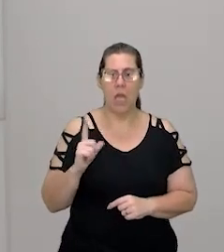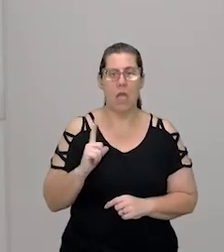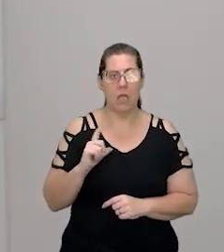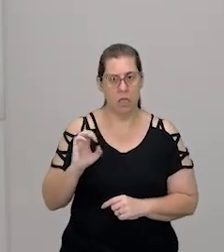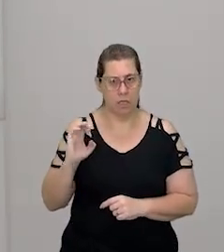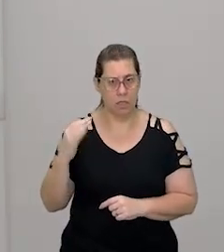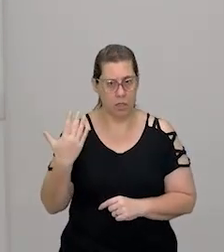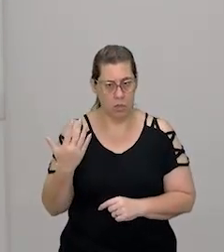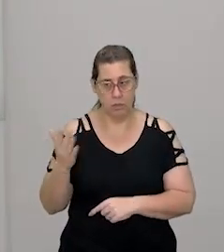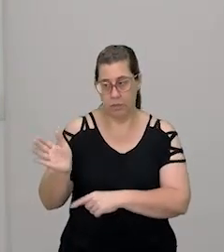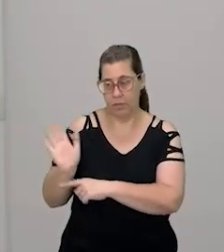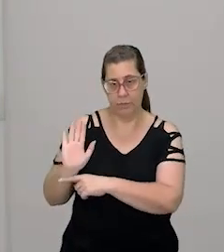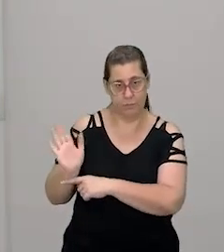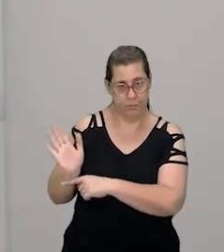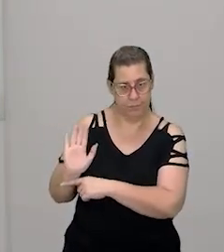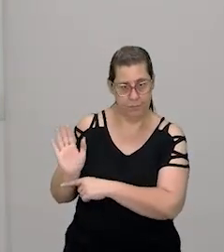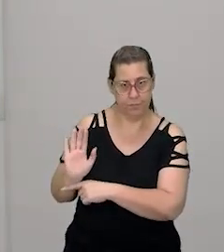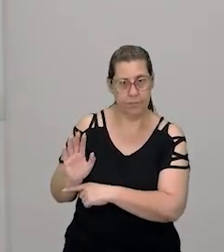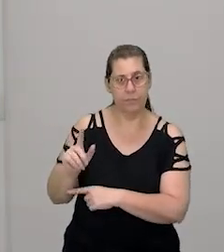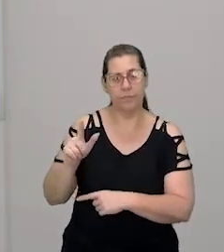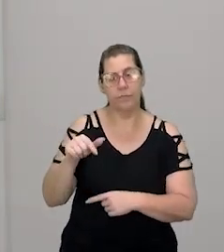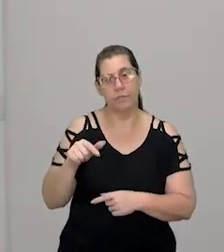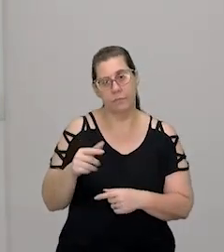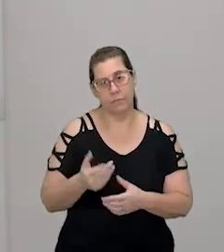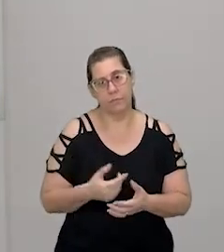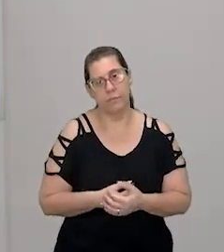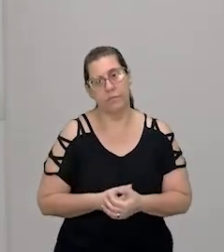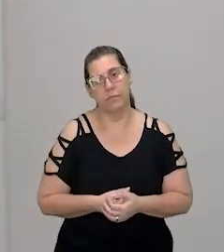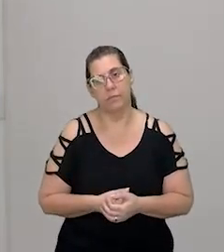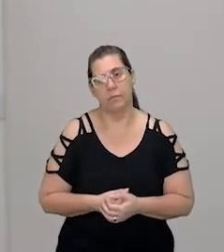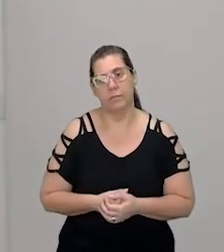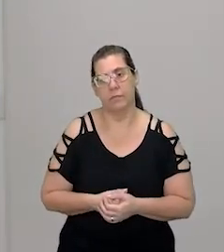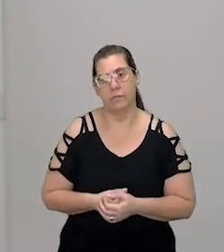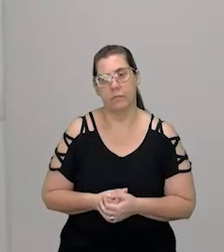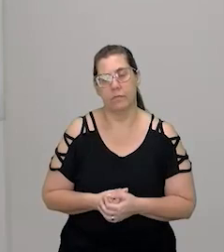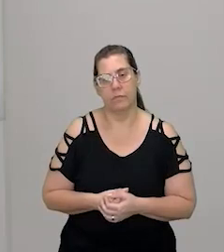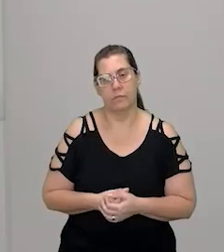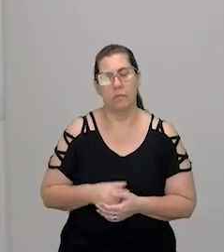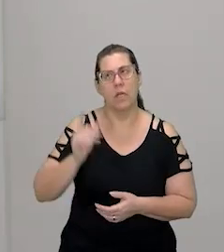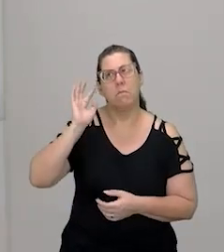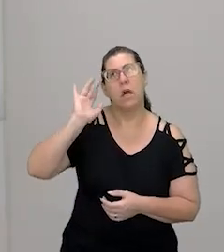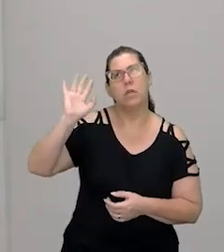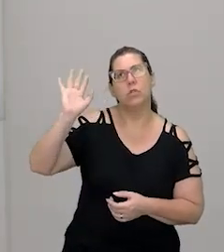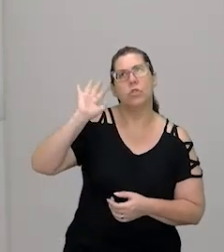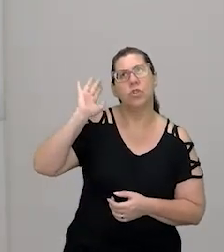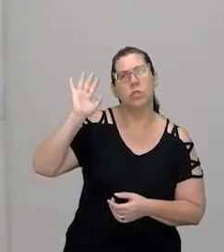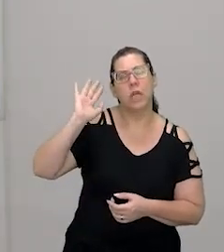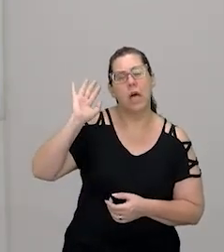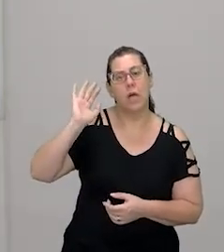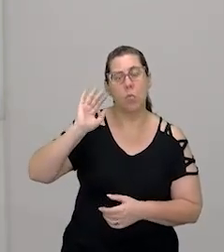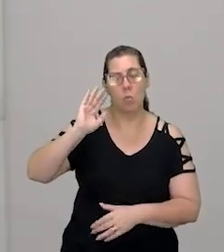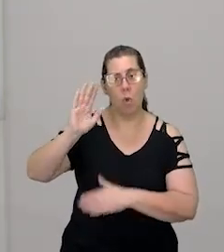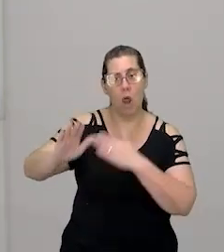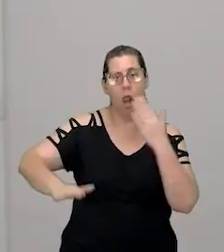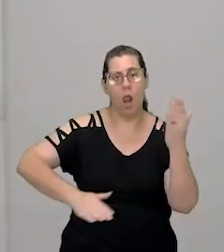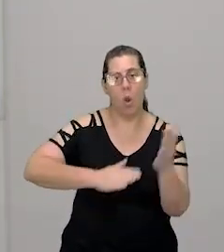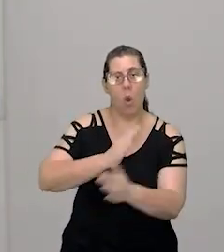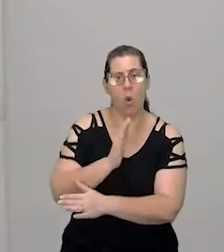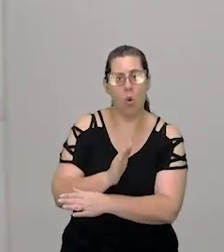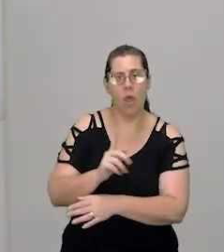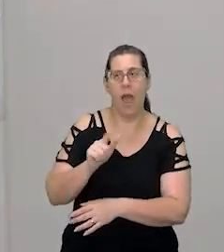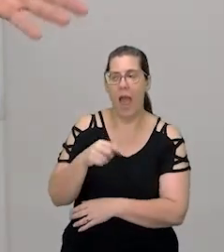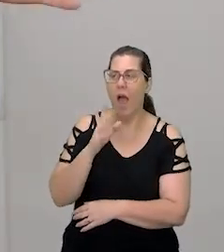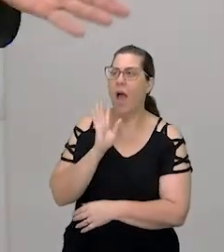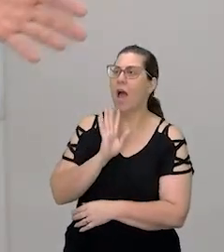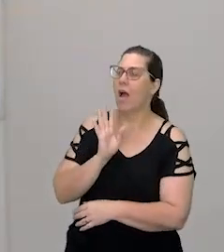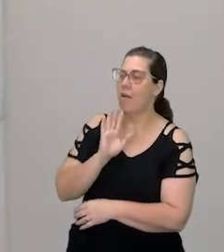que acontece num filme, na verdade, eles... pegaram, né? Imaginaram a luta, né? Poxa, essa luta vai